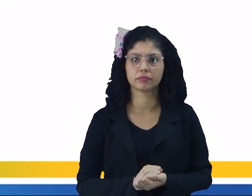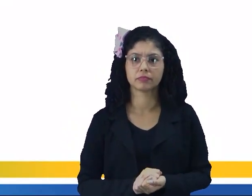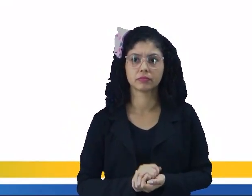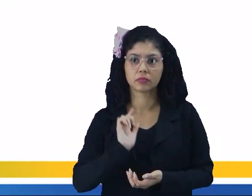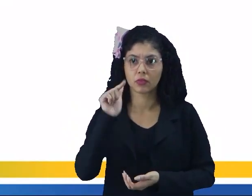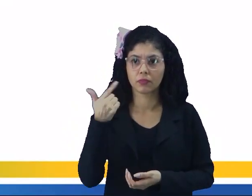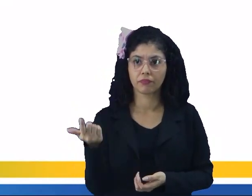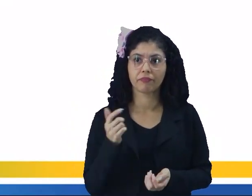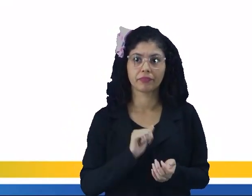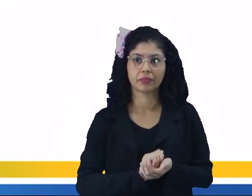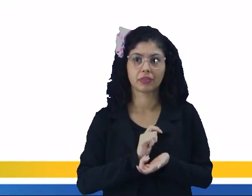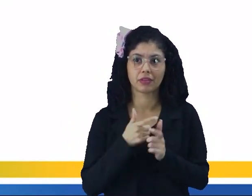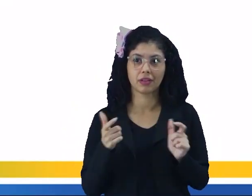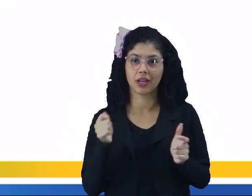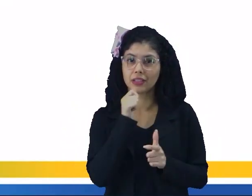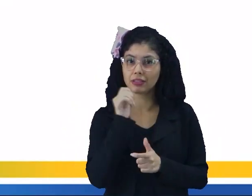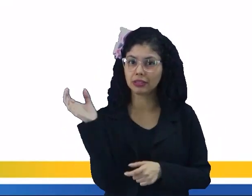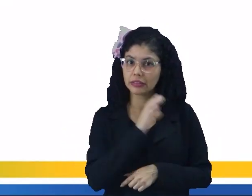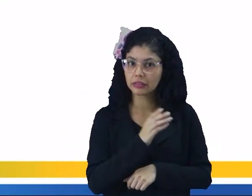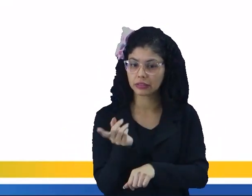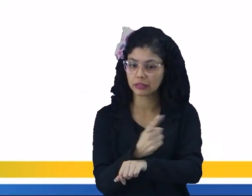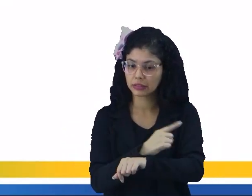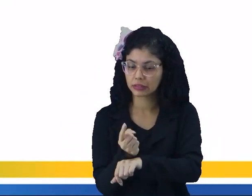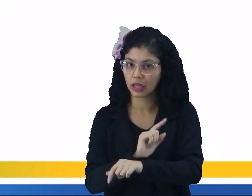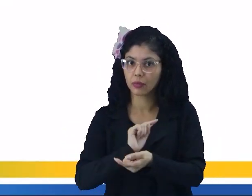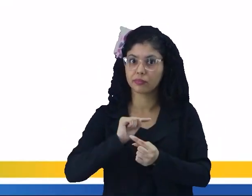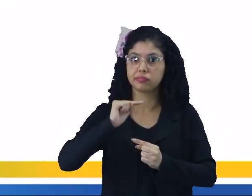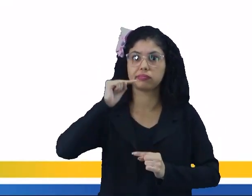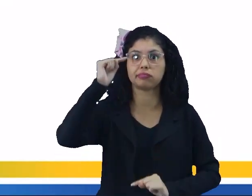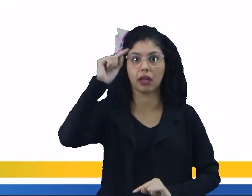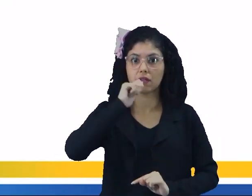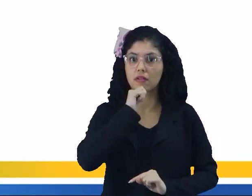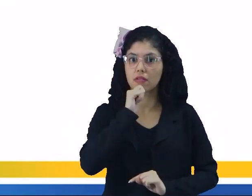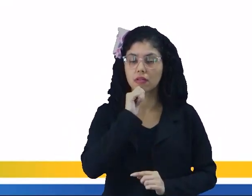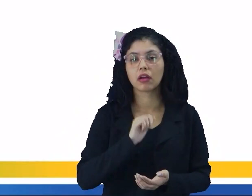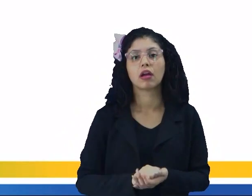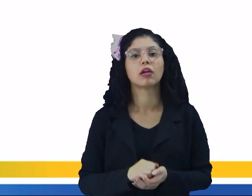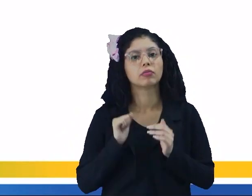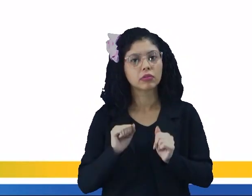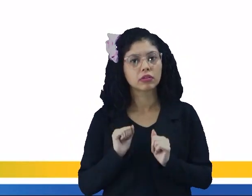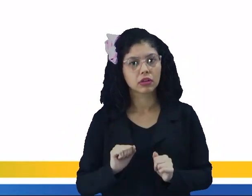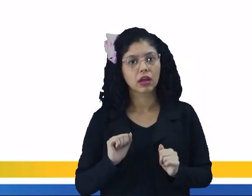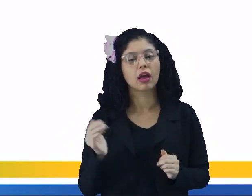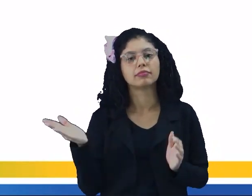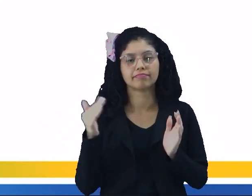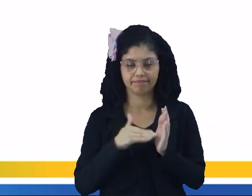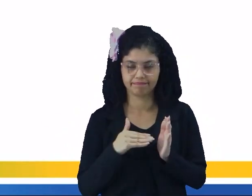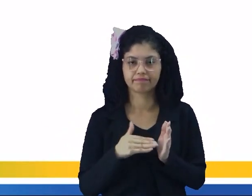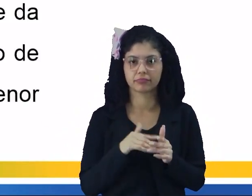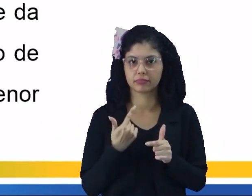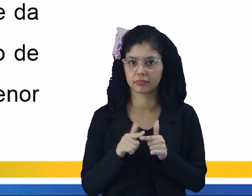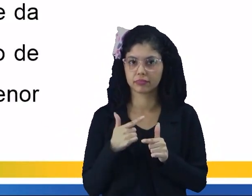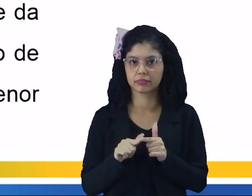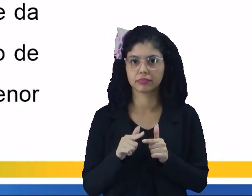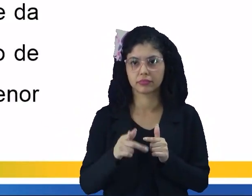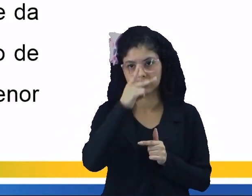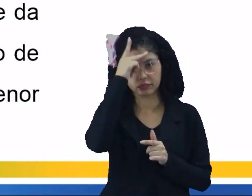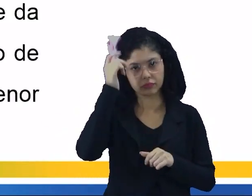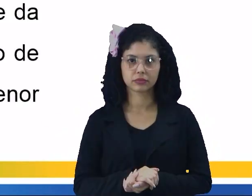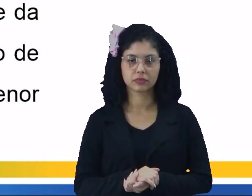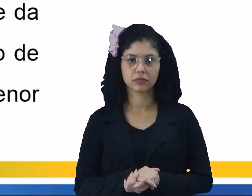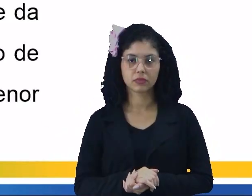outros cintos, ó, estão alcançando uma aceleração bem elevada, podendo causar risco, então, ao motorista,